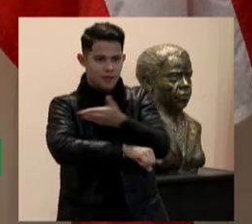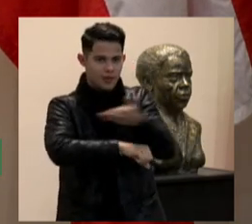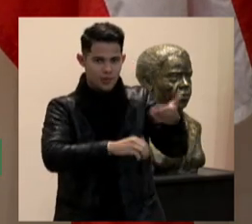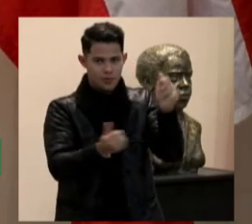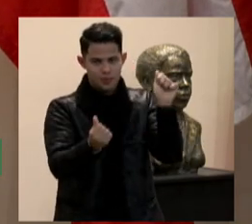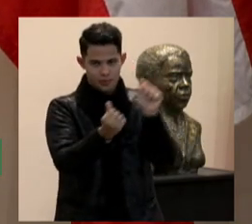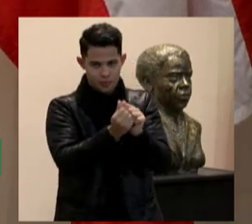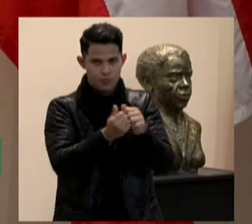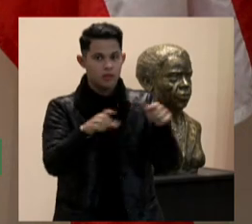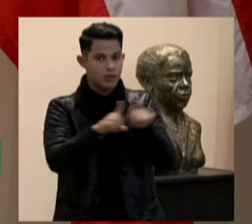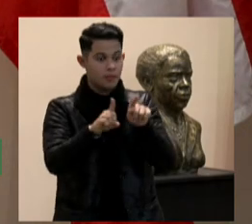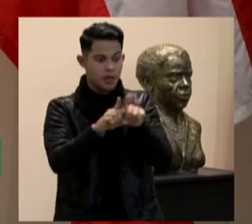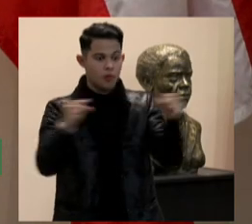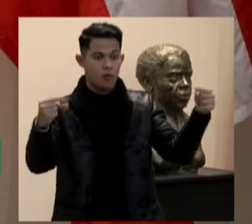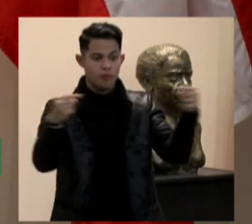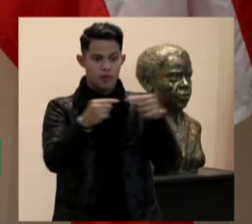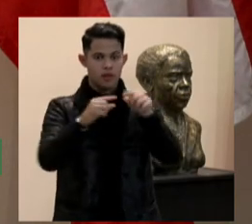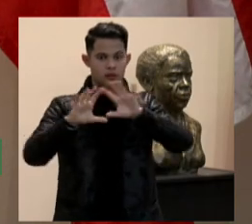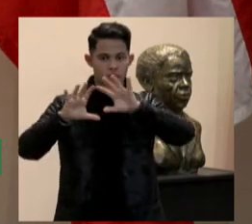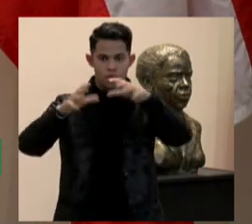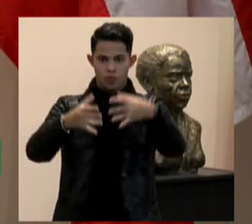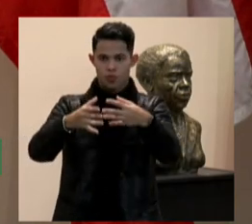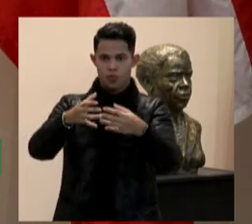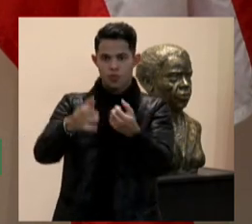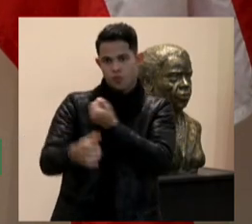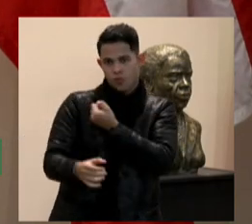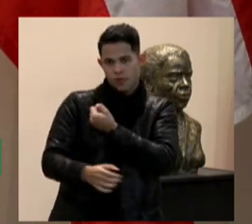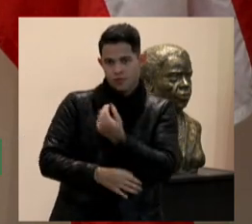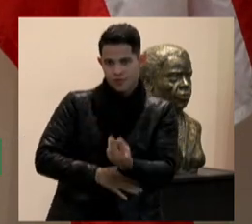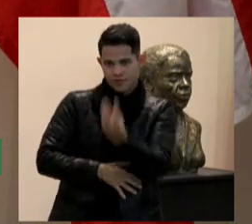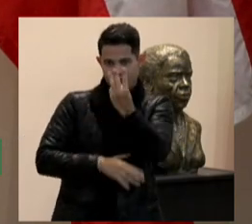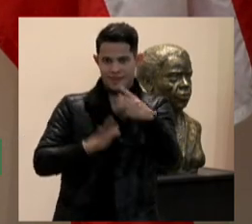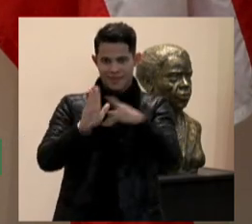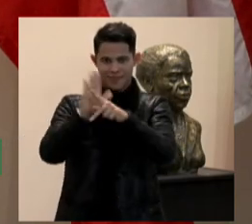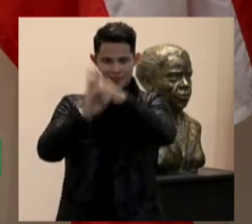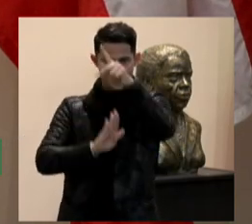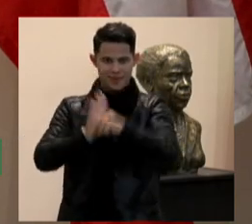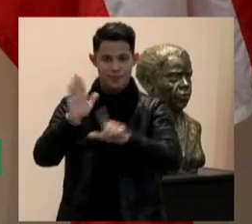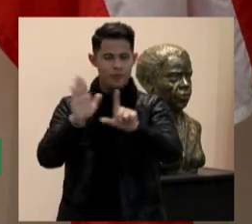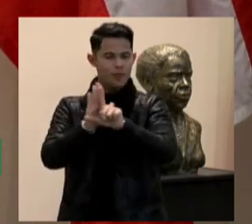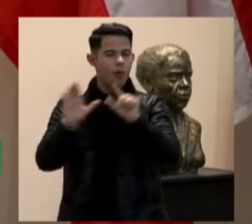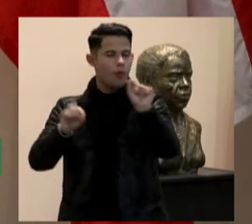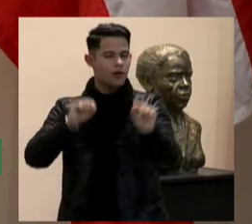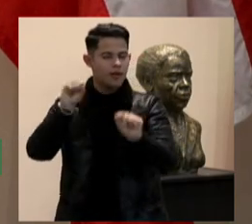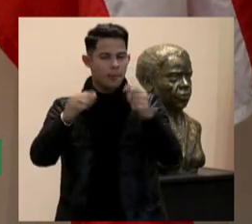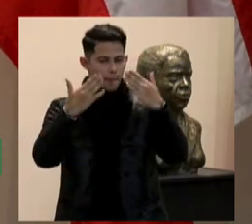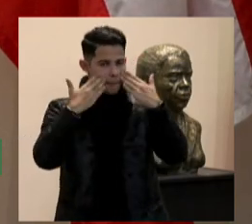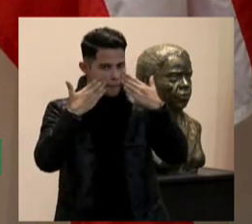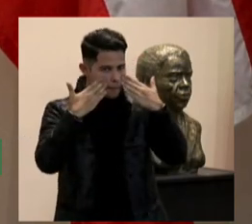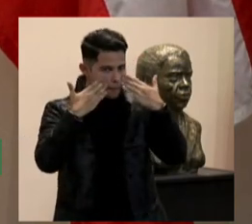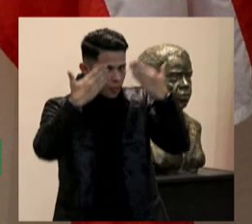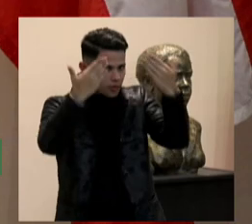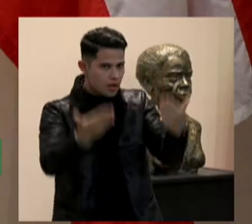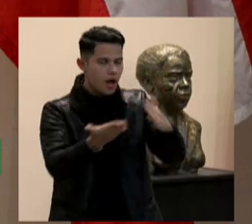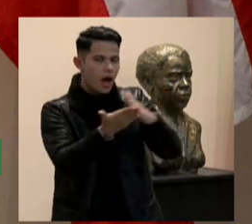deste eixo, que é o eixo 3, de mostrar para vocês algumas questões que já